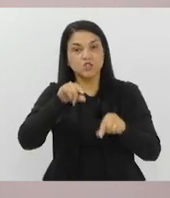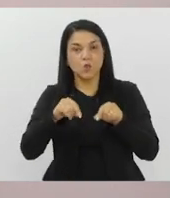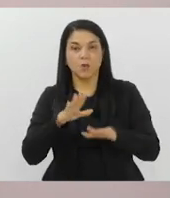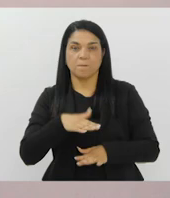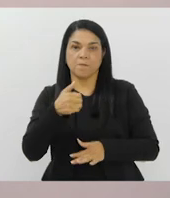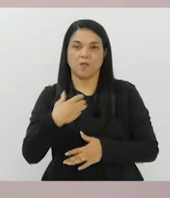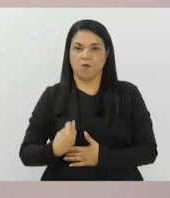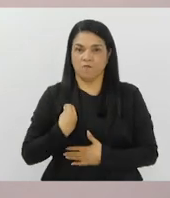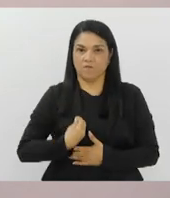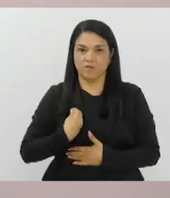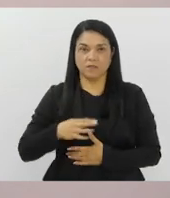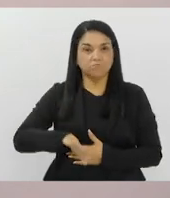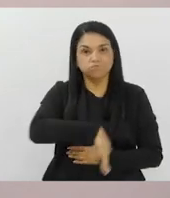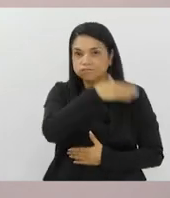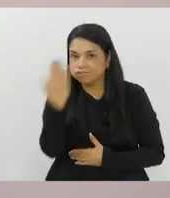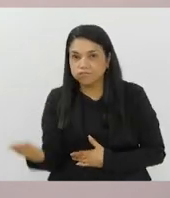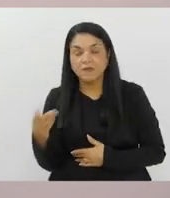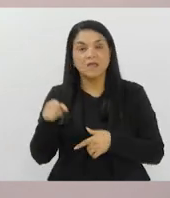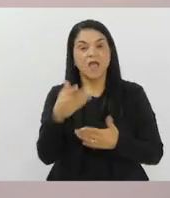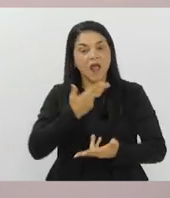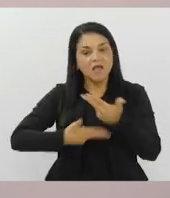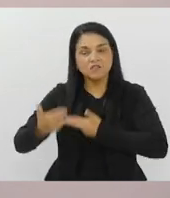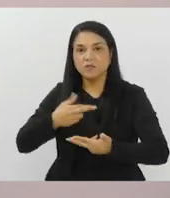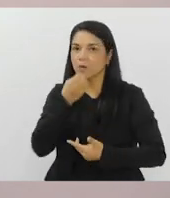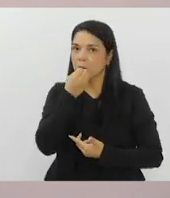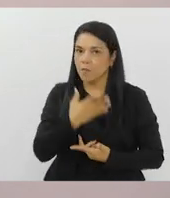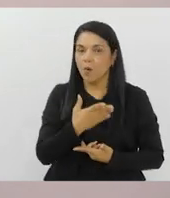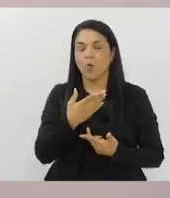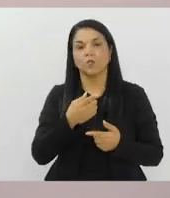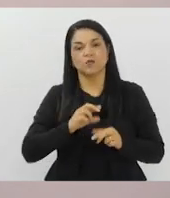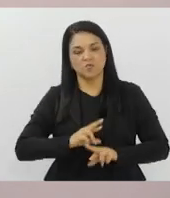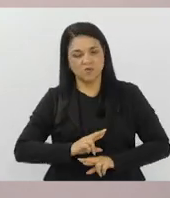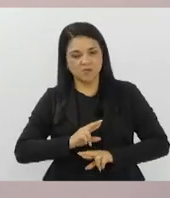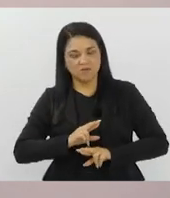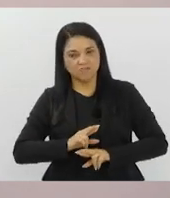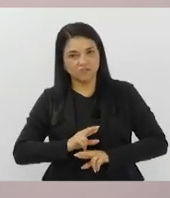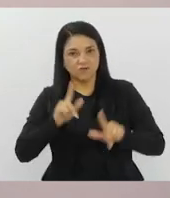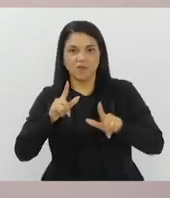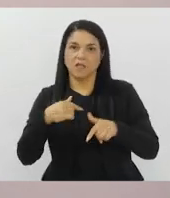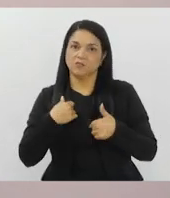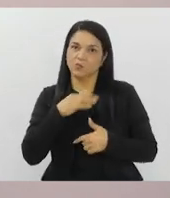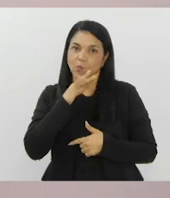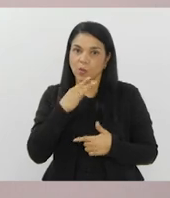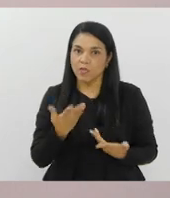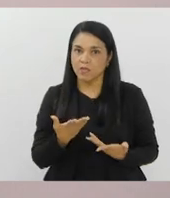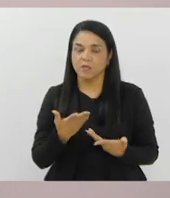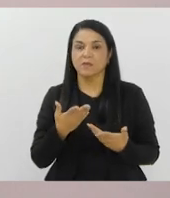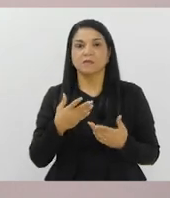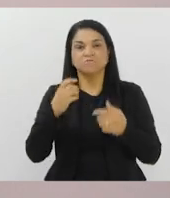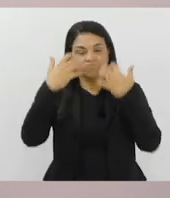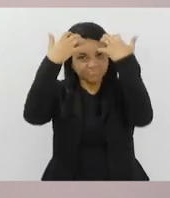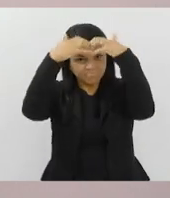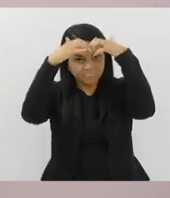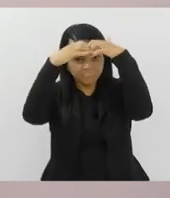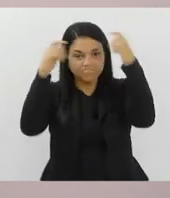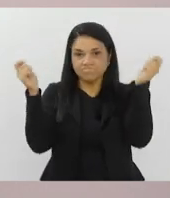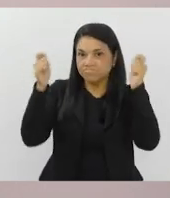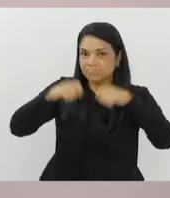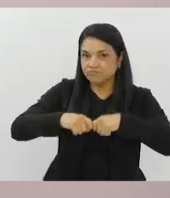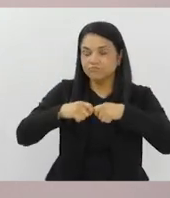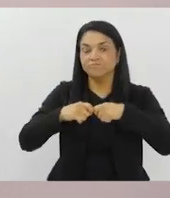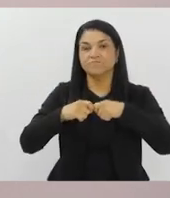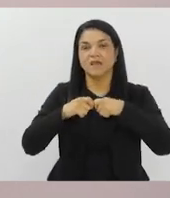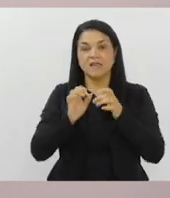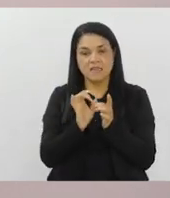toda. É sobre se relacionar com o que é bom, com o que não é. É sobre a capacidade que o nosso cérebro vai ter para a gente poder se livrar de